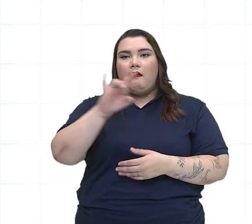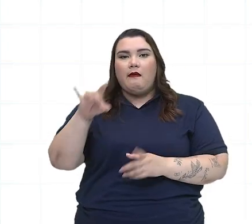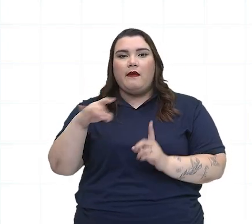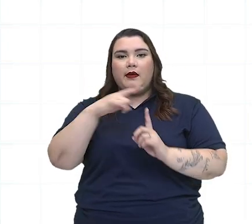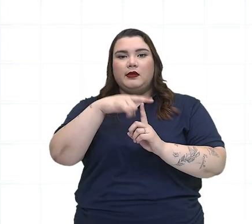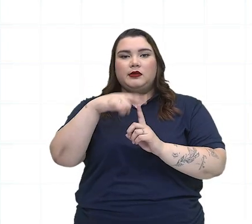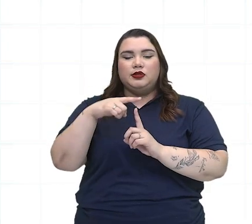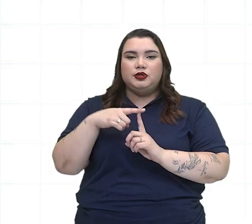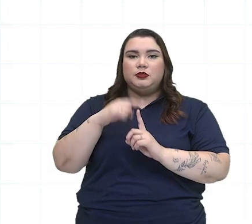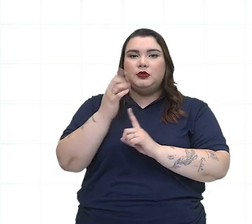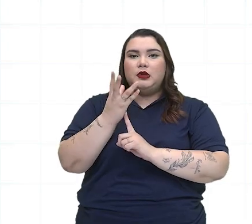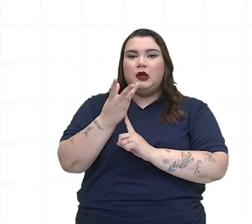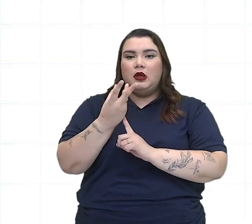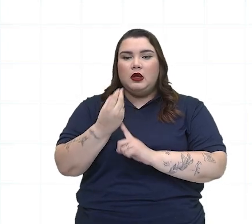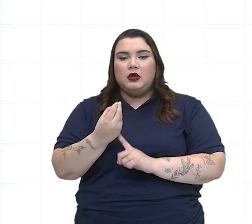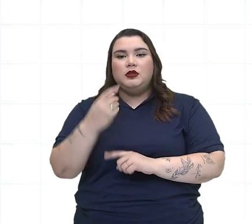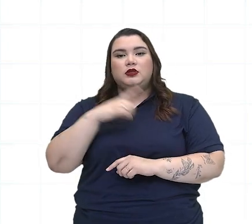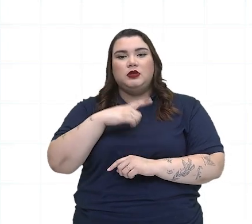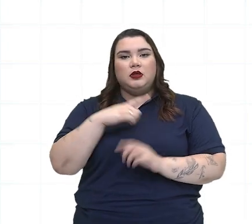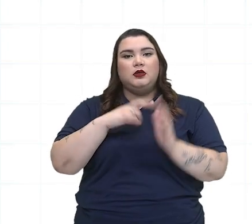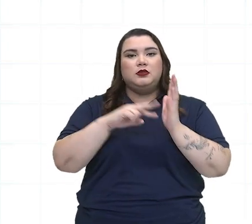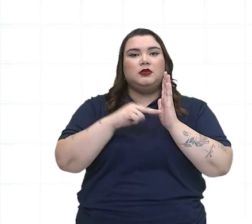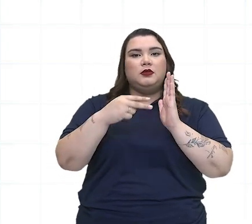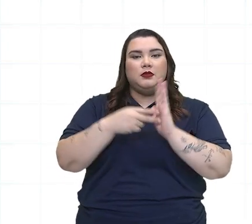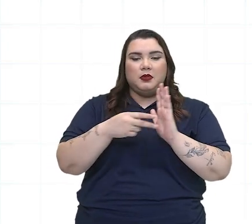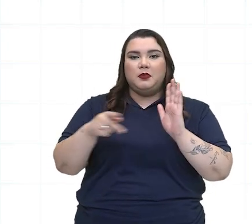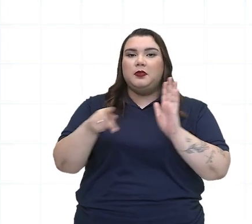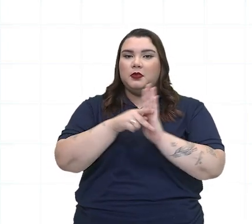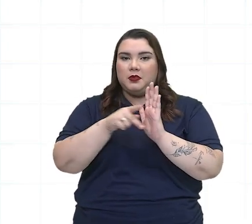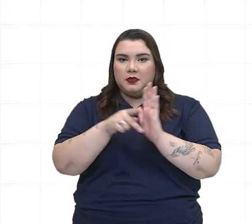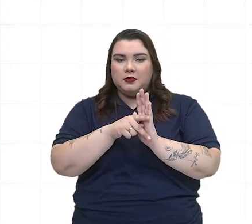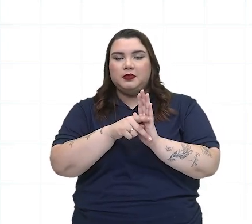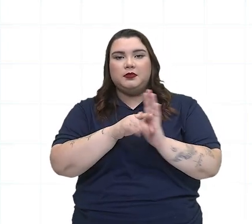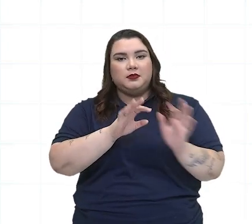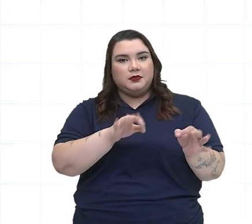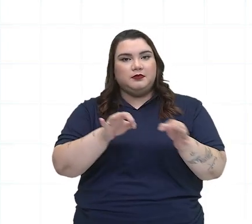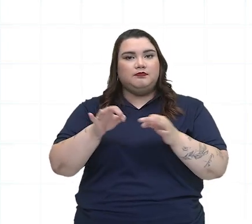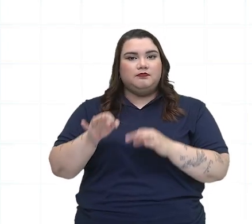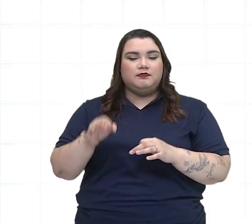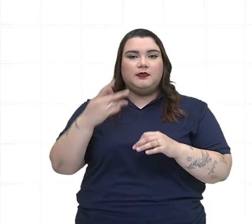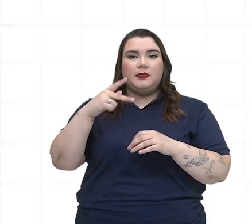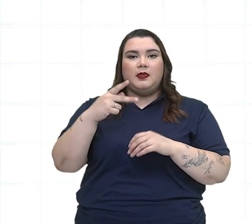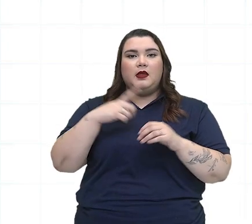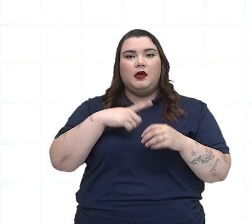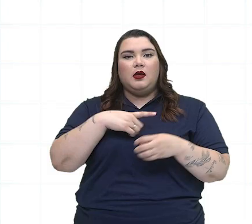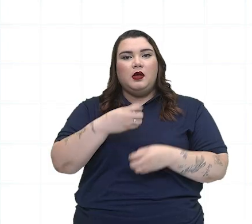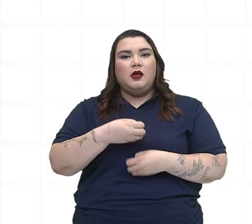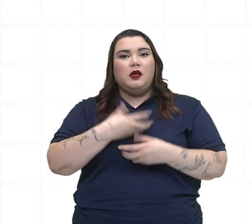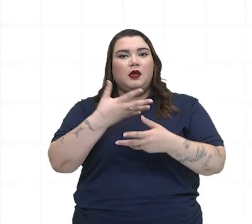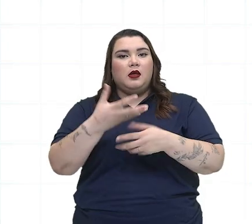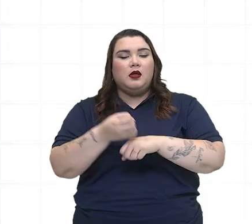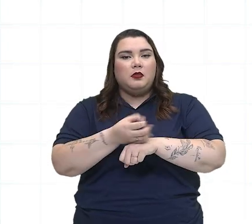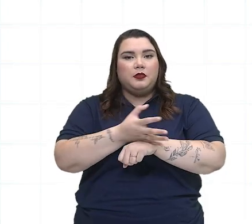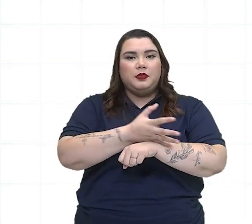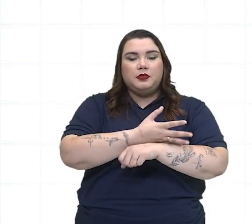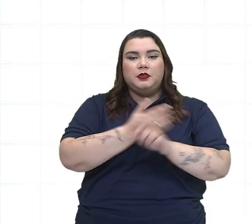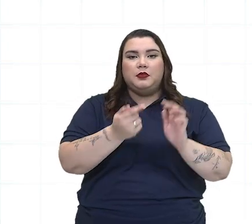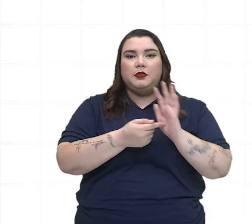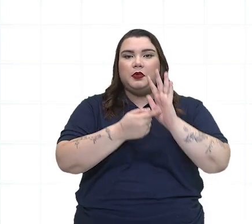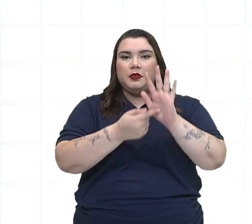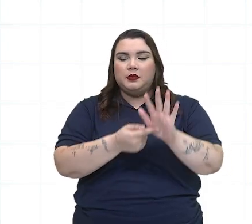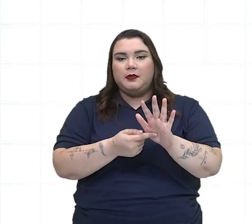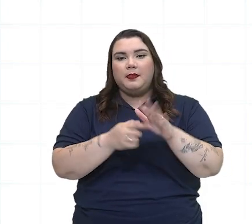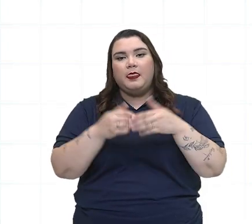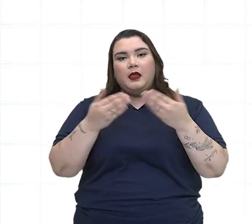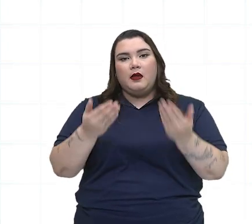obra de arte, ele tem um significado. O artista está sempre ali passando as suas emoções através daquela pintura.